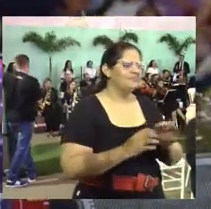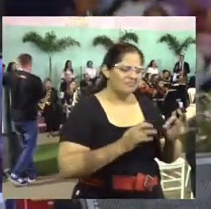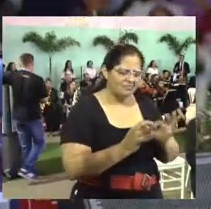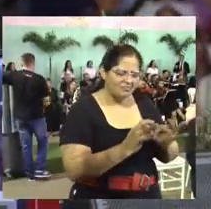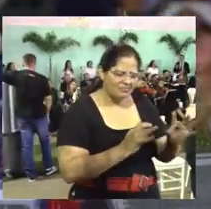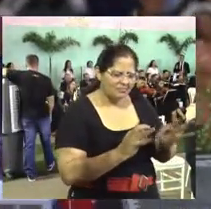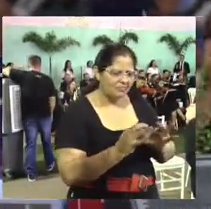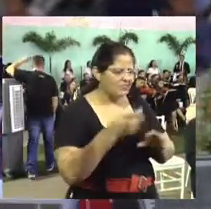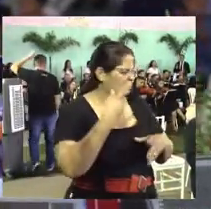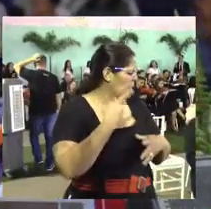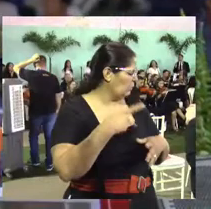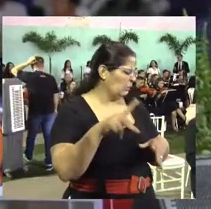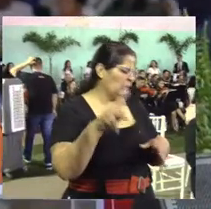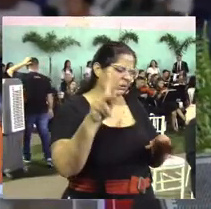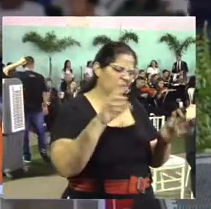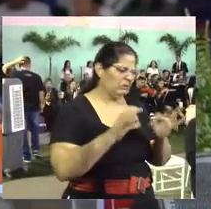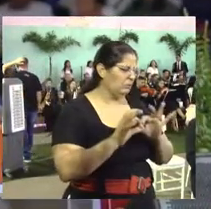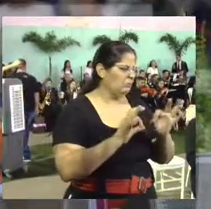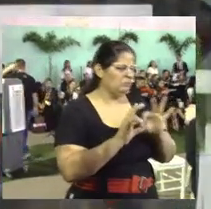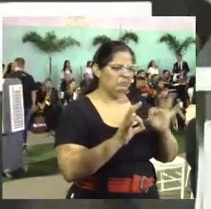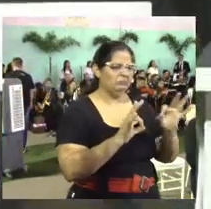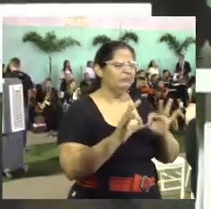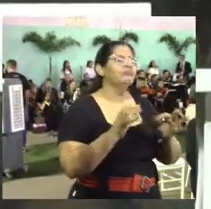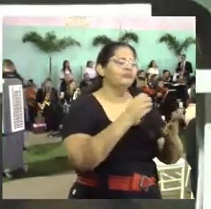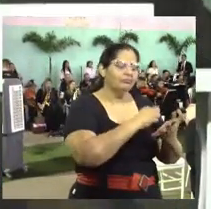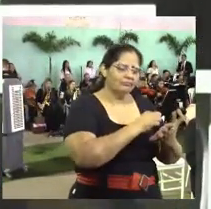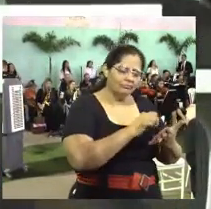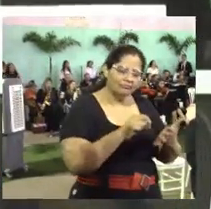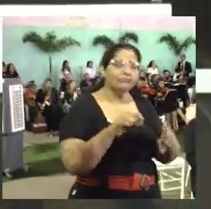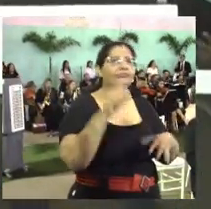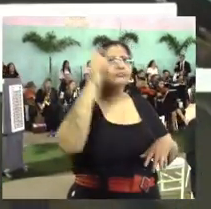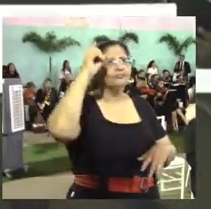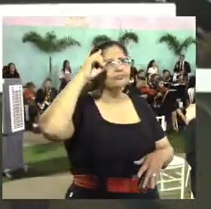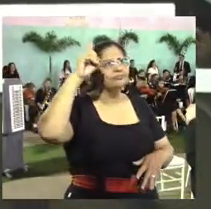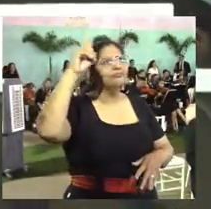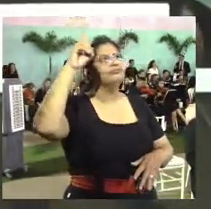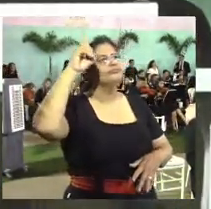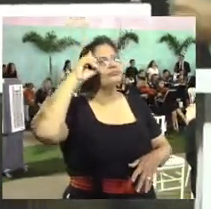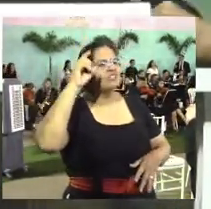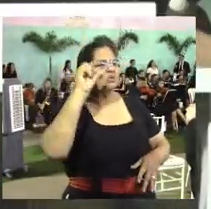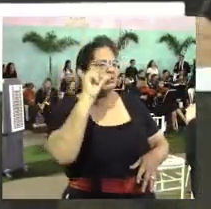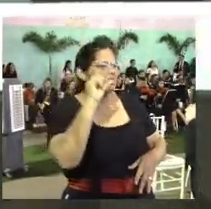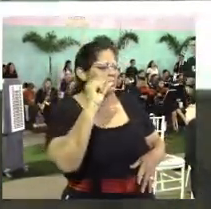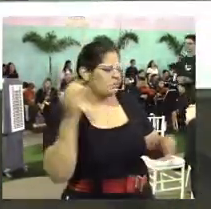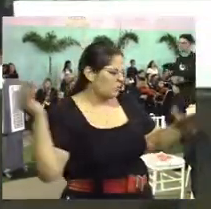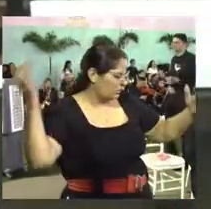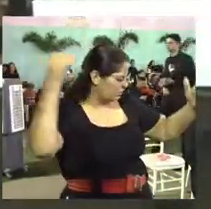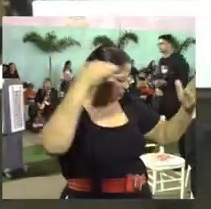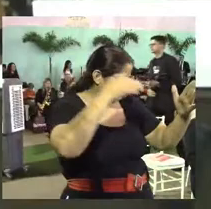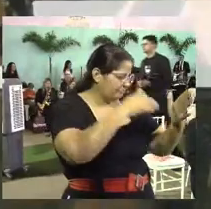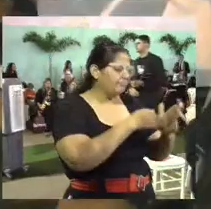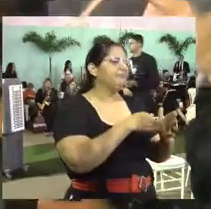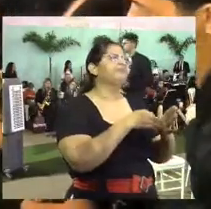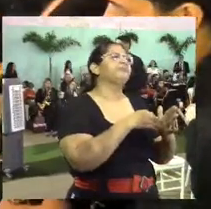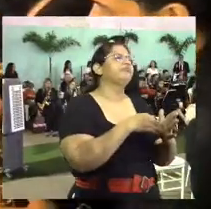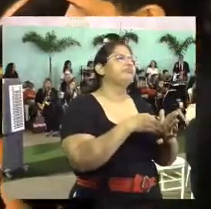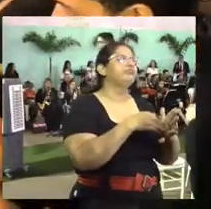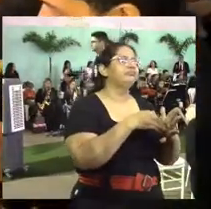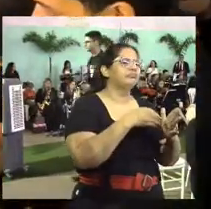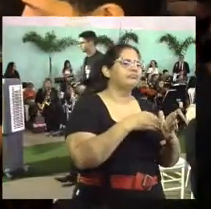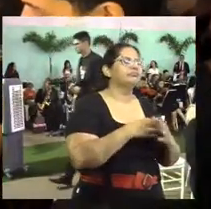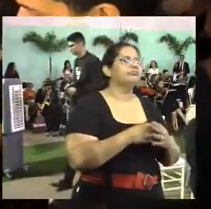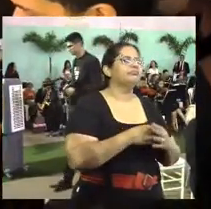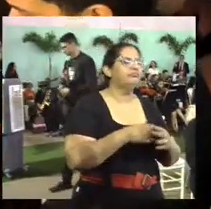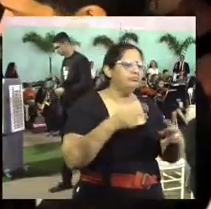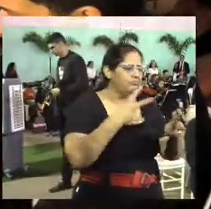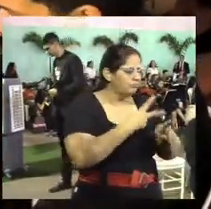e o resto é detalhe e ele está anotando tá indo aos pouquinhos Mas você vai chegar lá porque